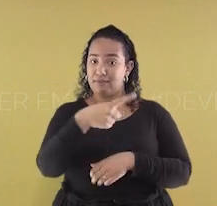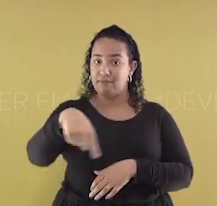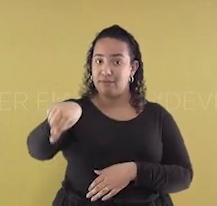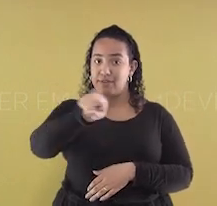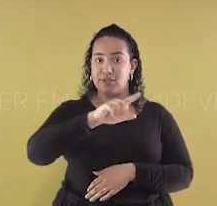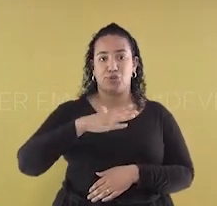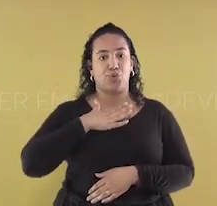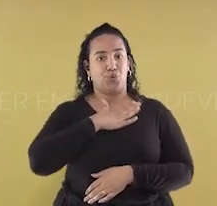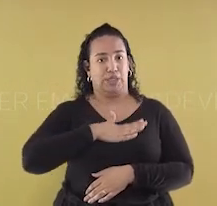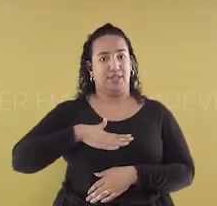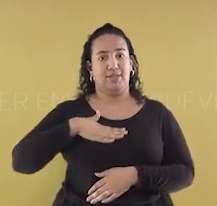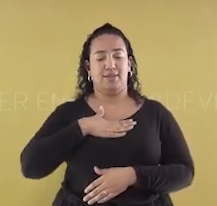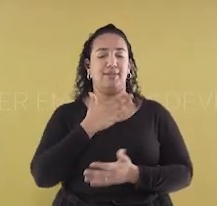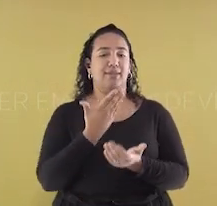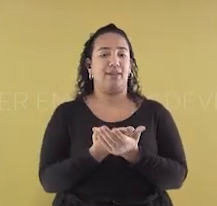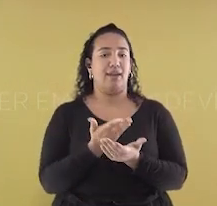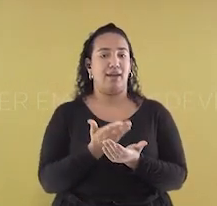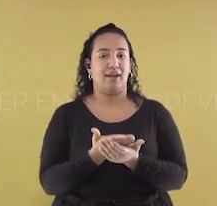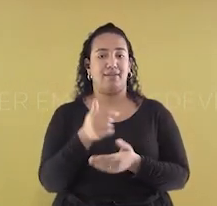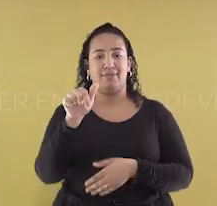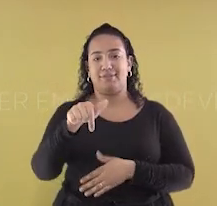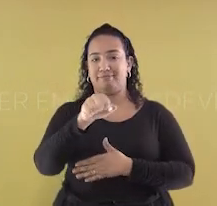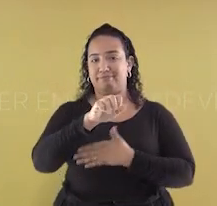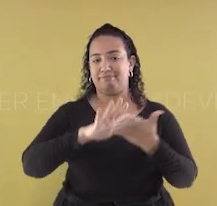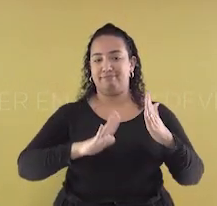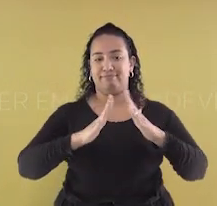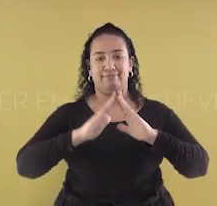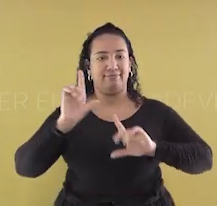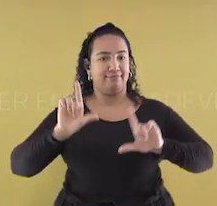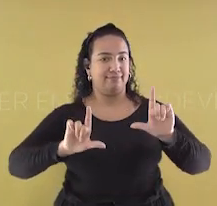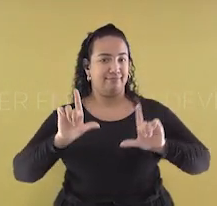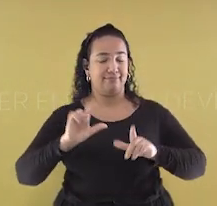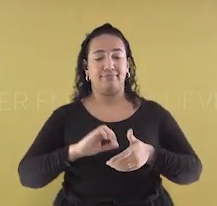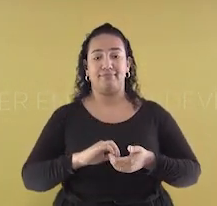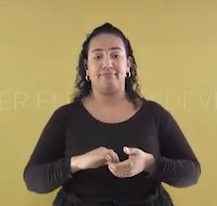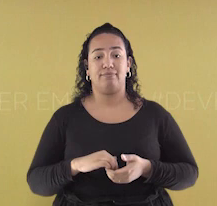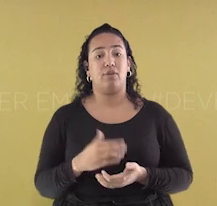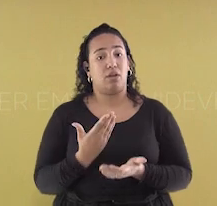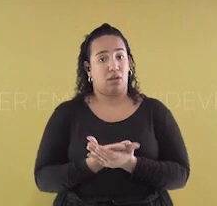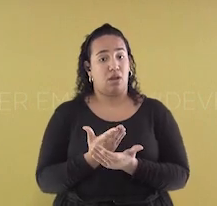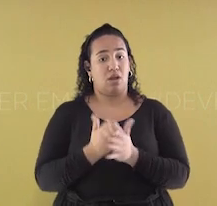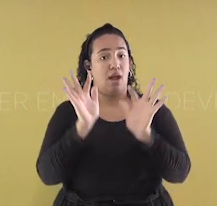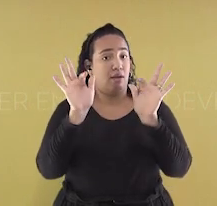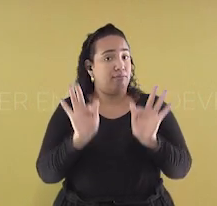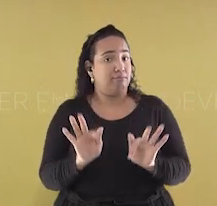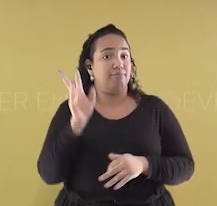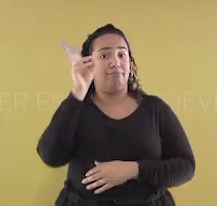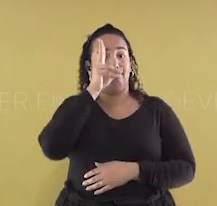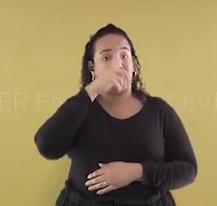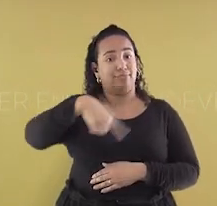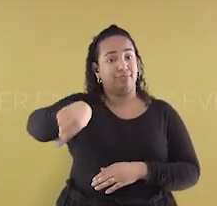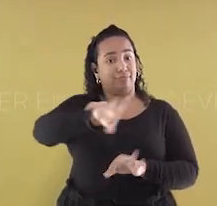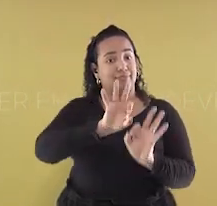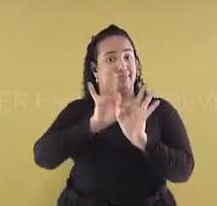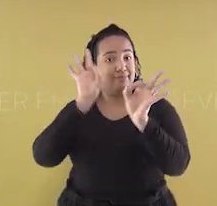isso, crianças. Espero que vocês tenham gostado de mais uma aula do Dever em Casa na TV. Vou